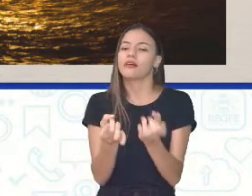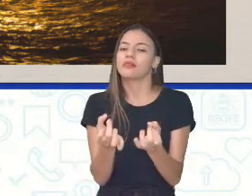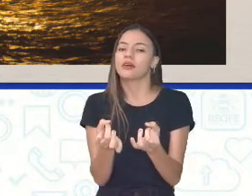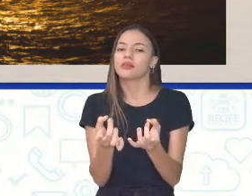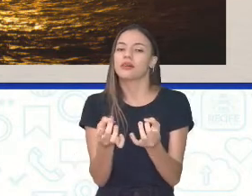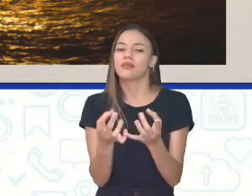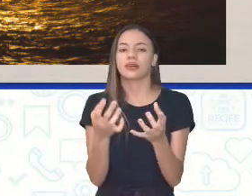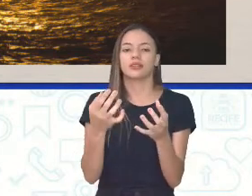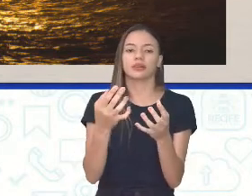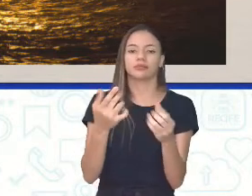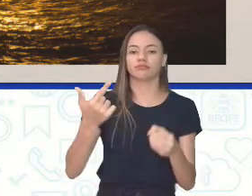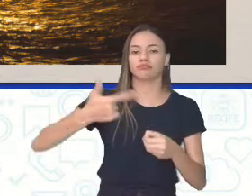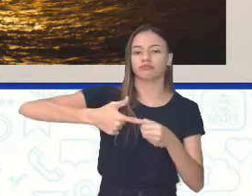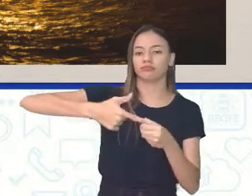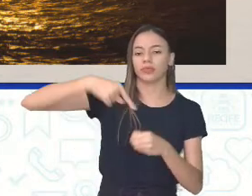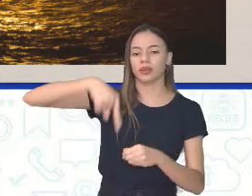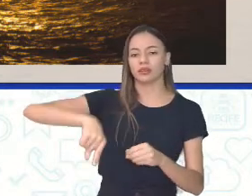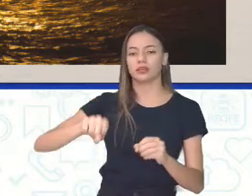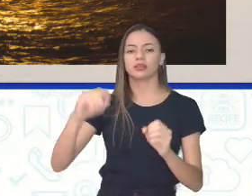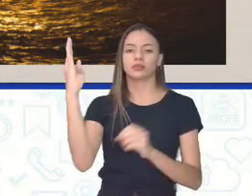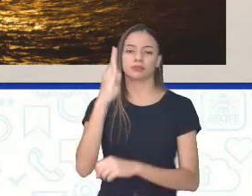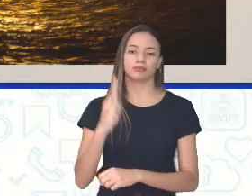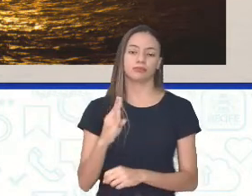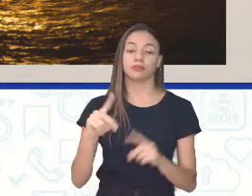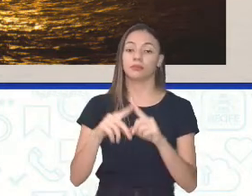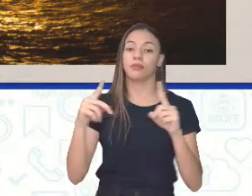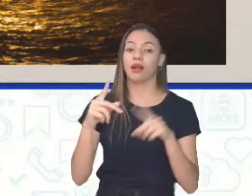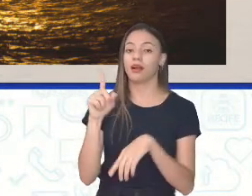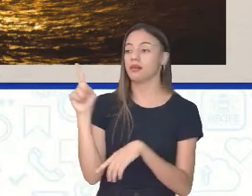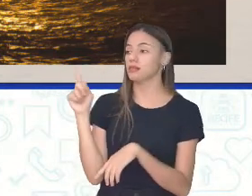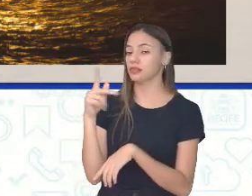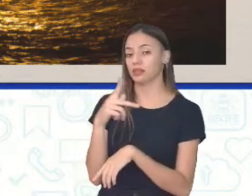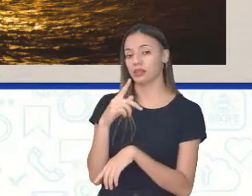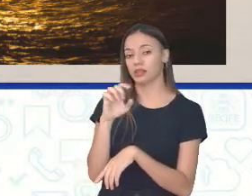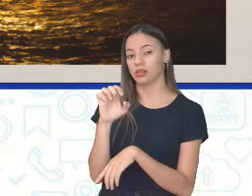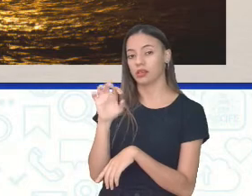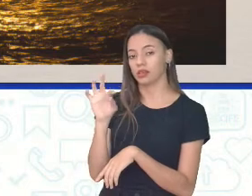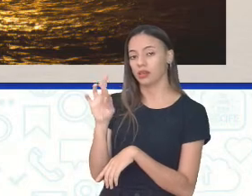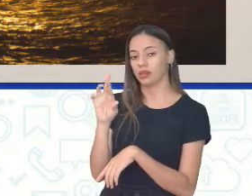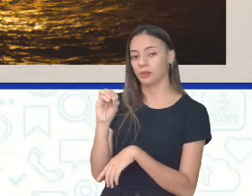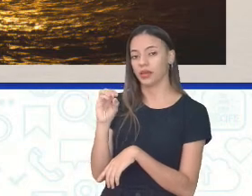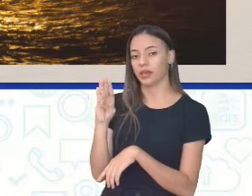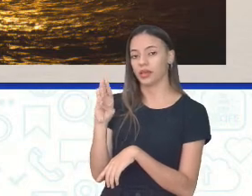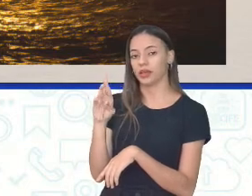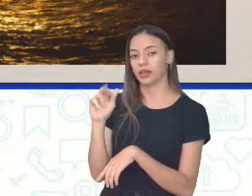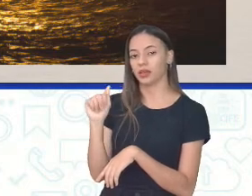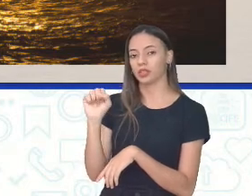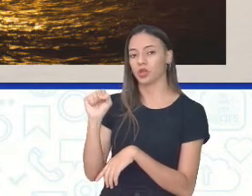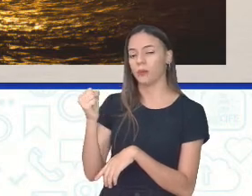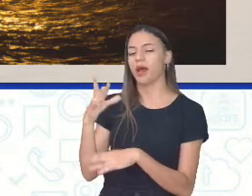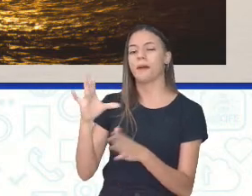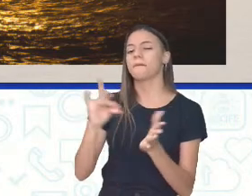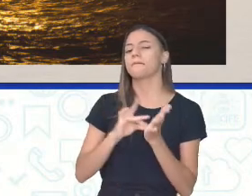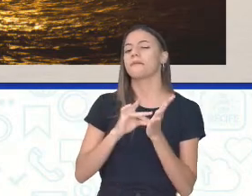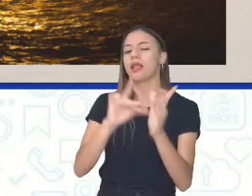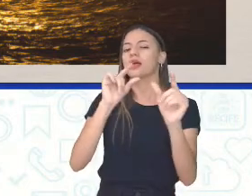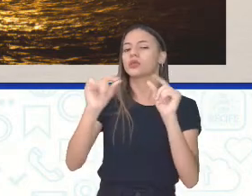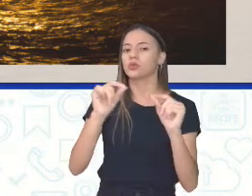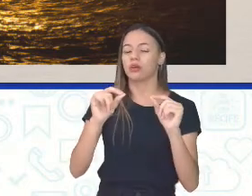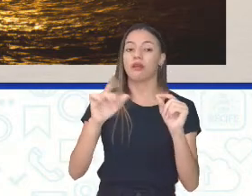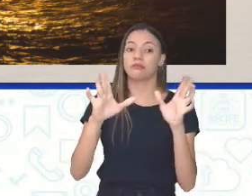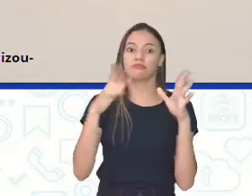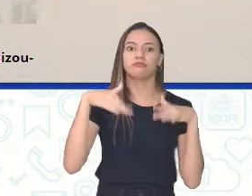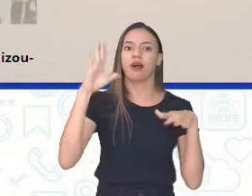de combustíveis aqui no Brasil, mas a Petrobras ela merece para a gente aqui uma atenção